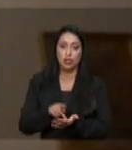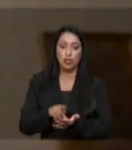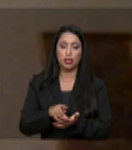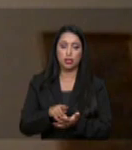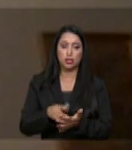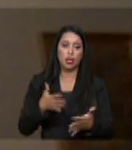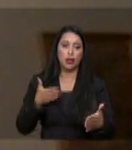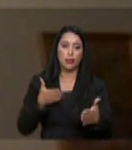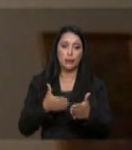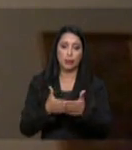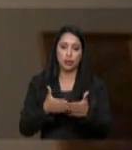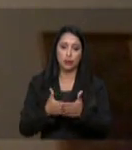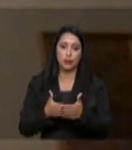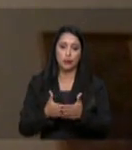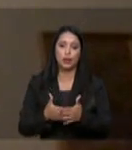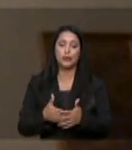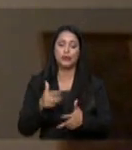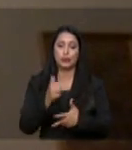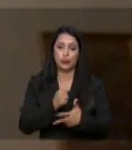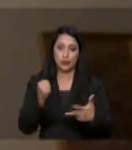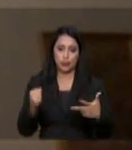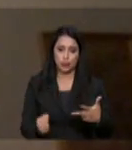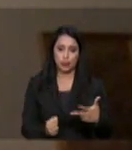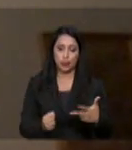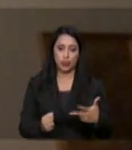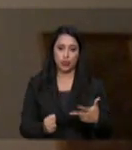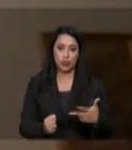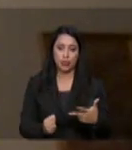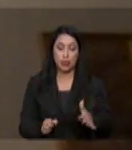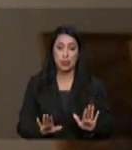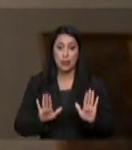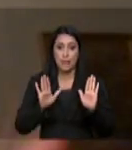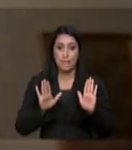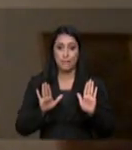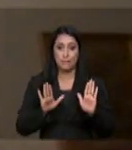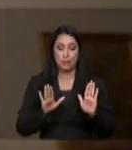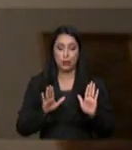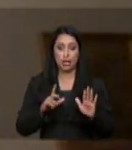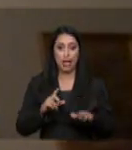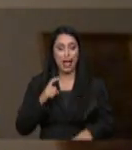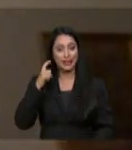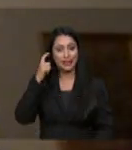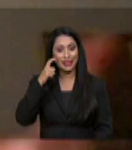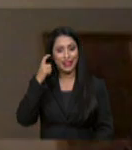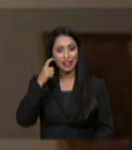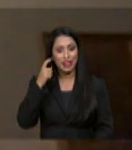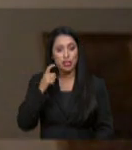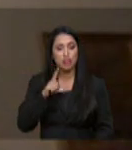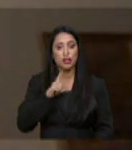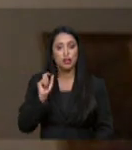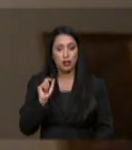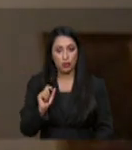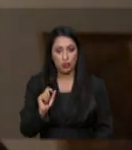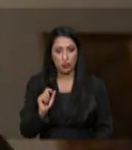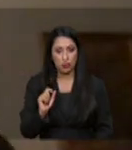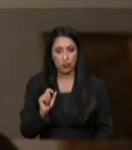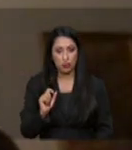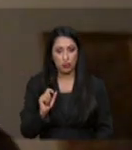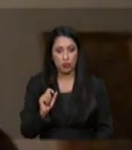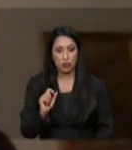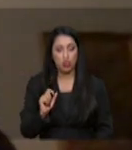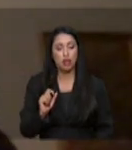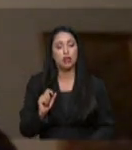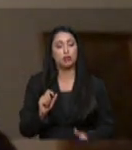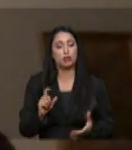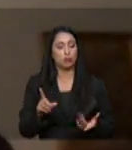impedimento ou a restrição dos poderes é porque a tentativa está relacionada a abolição do